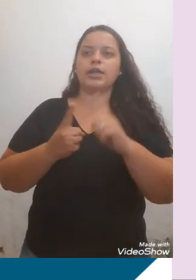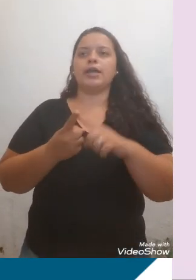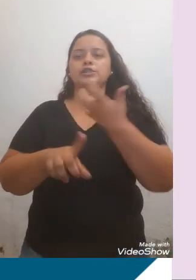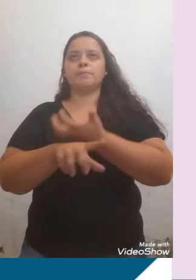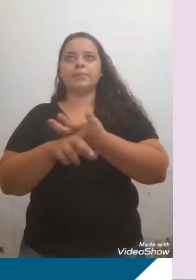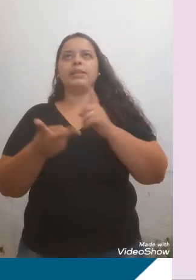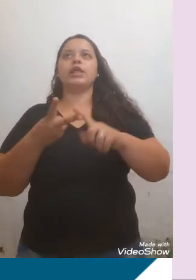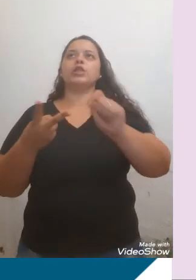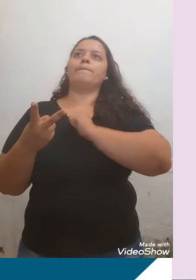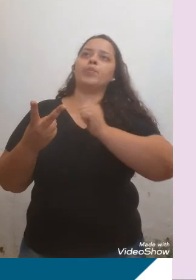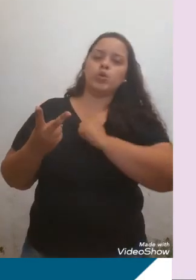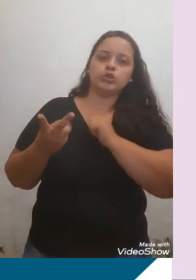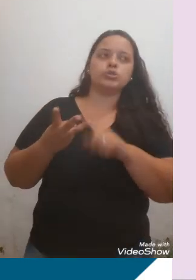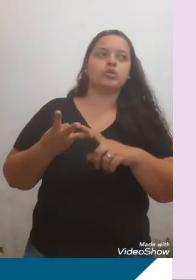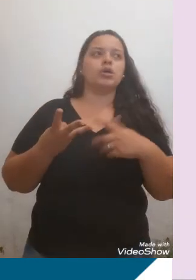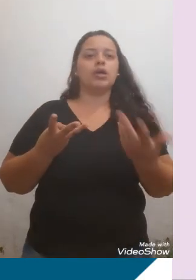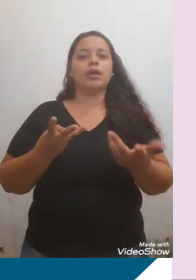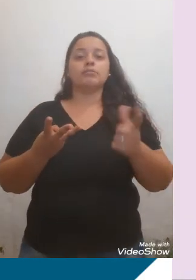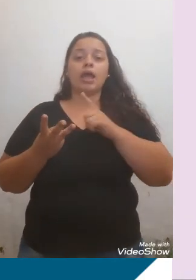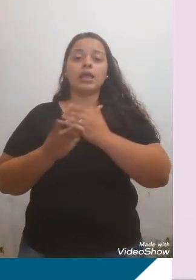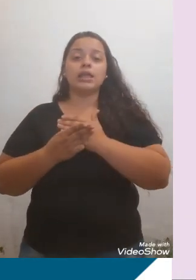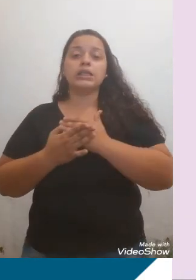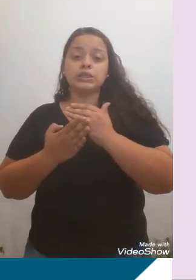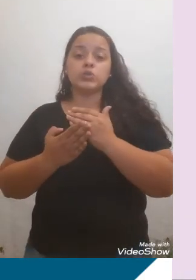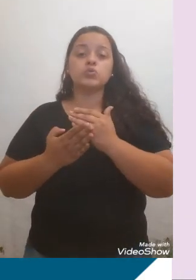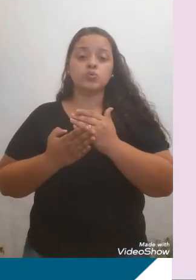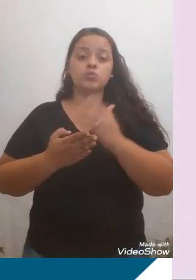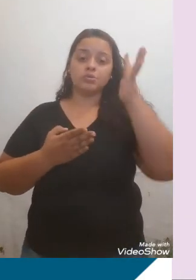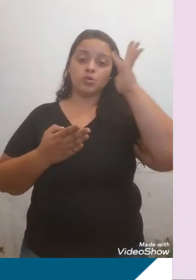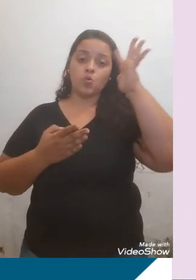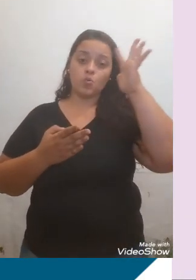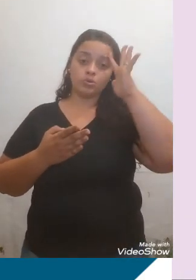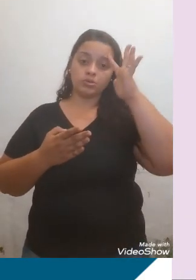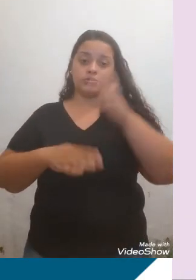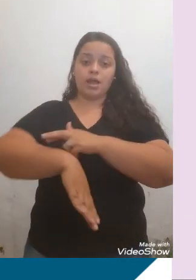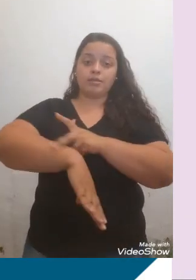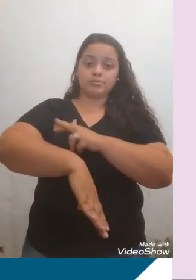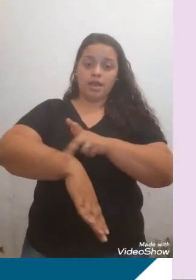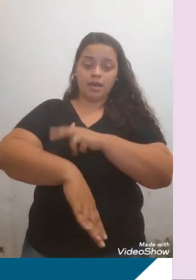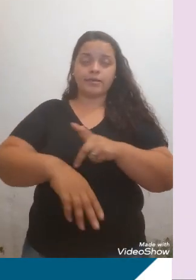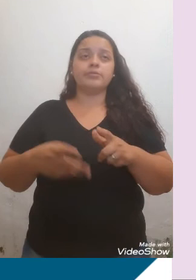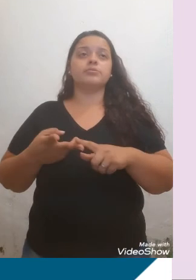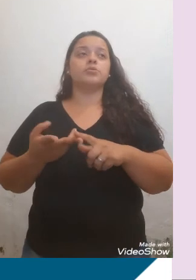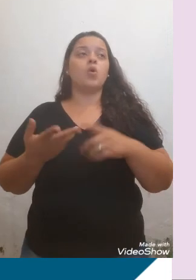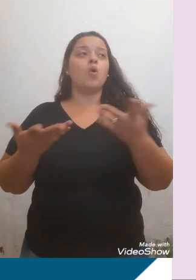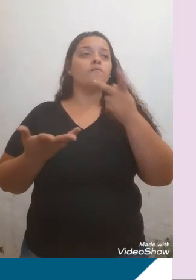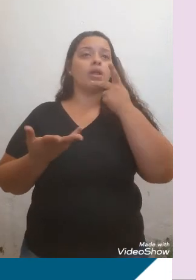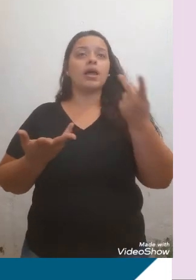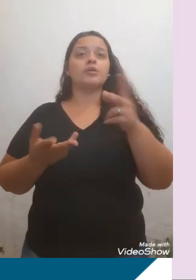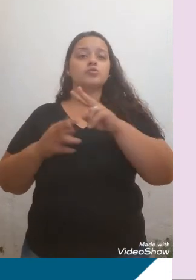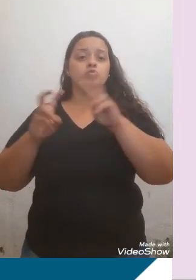pela antropologia, e aí nós temos o início das teorias raciais, do que a gente vai chamar